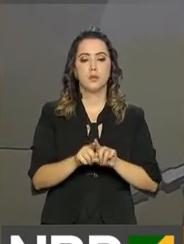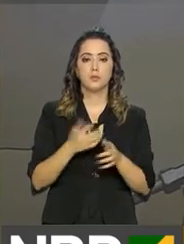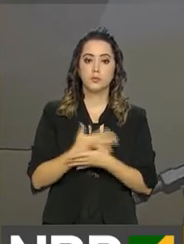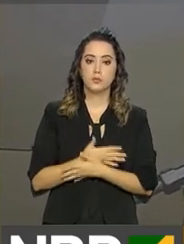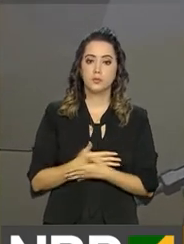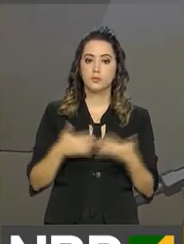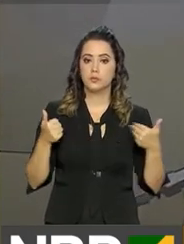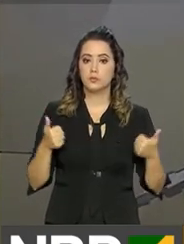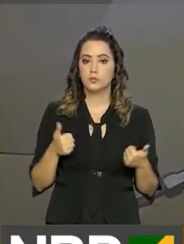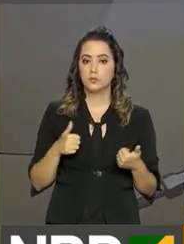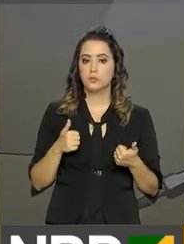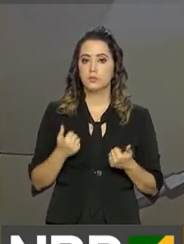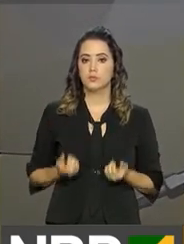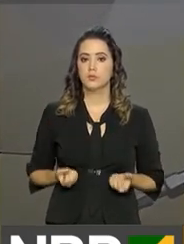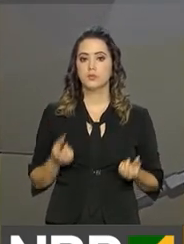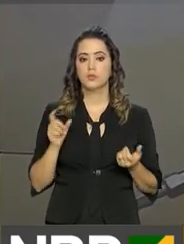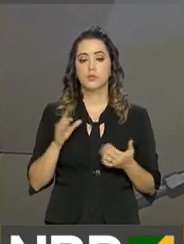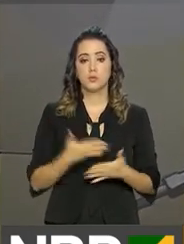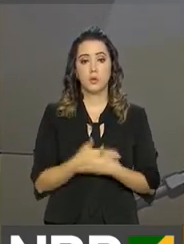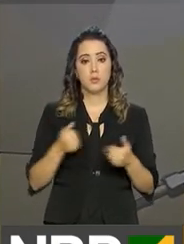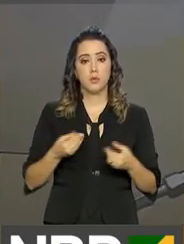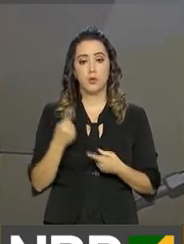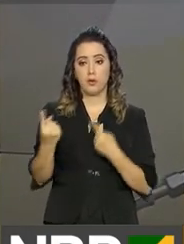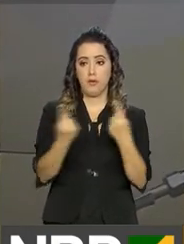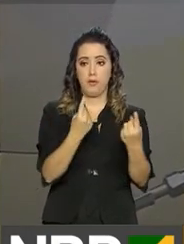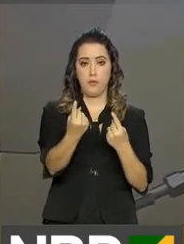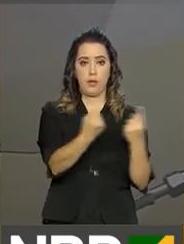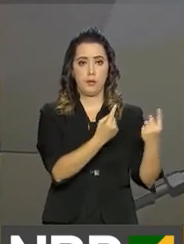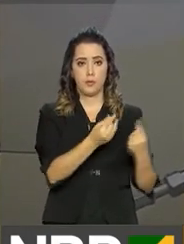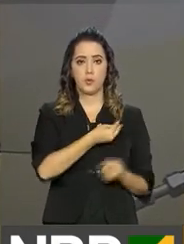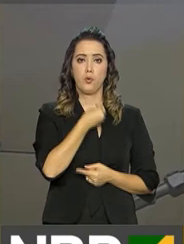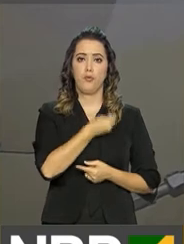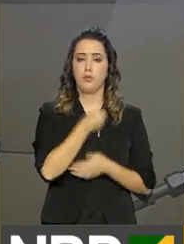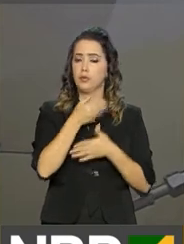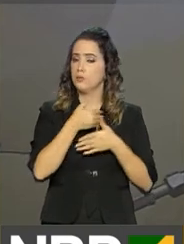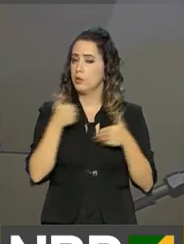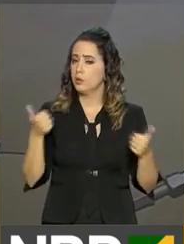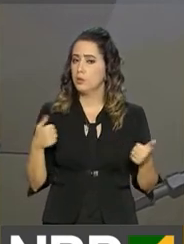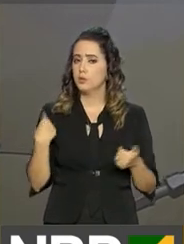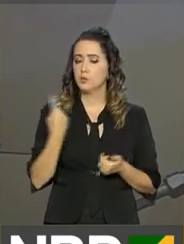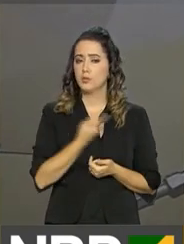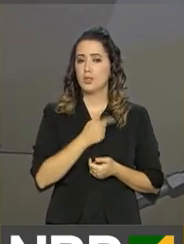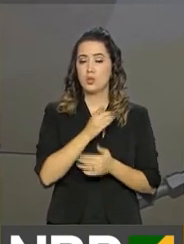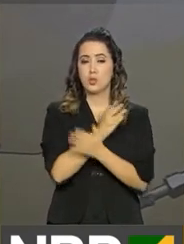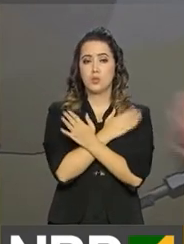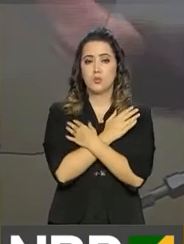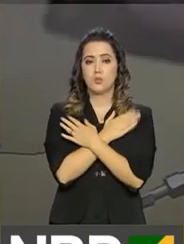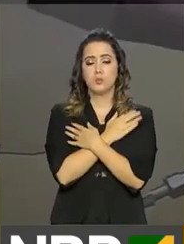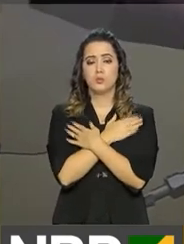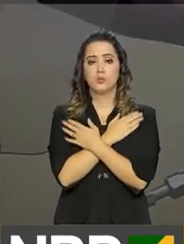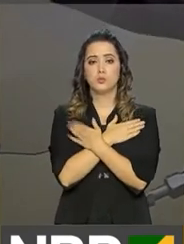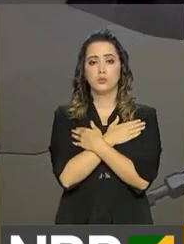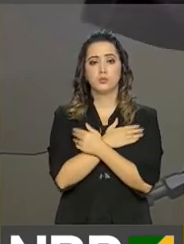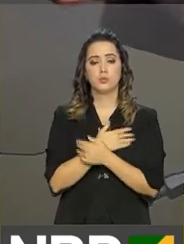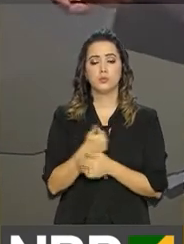melhoria das condições de cada pessoa. E veja, nós tínhamos um desemprego extraordinário, mais de